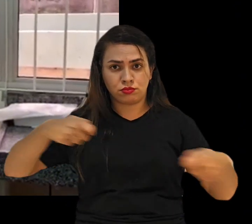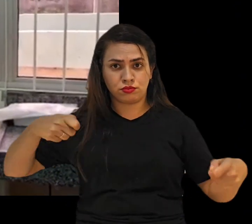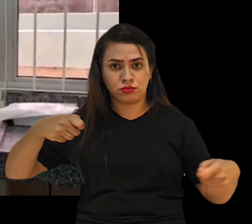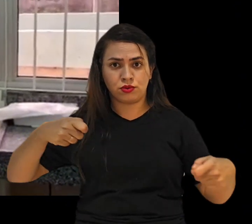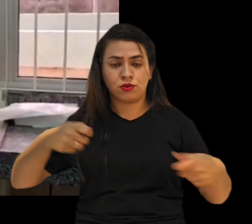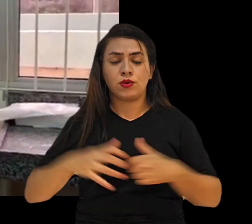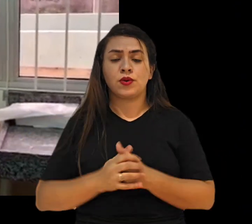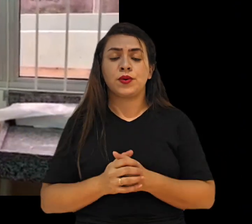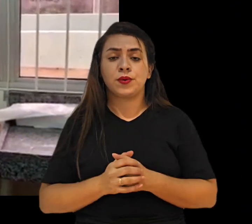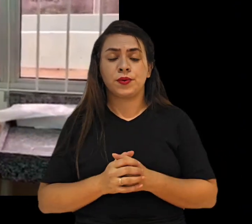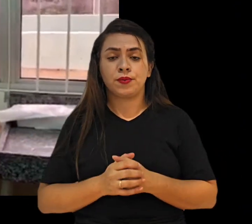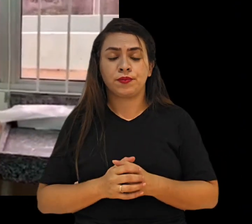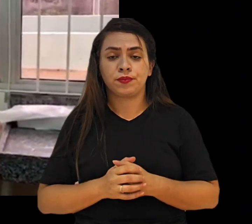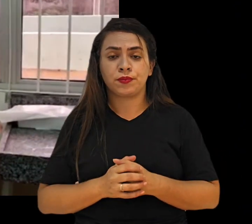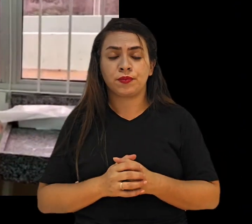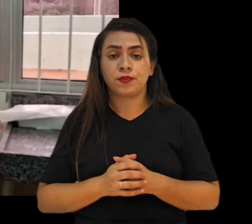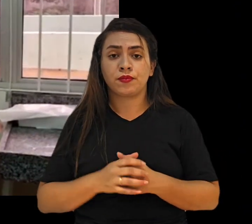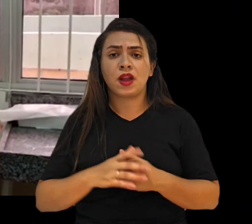baladeira, né?